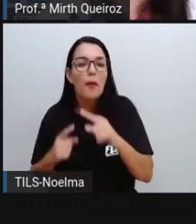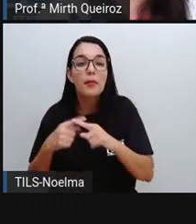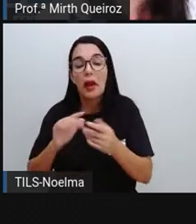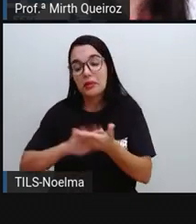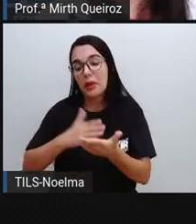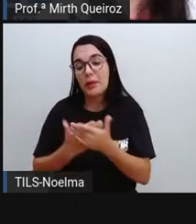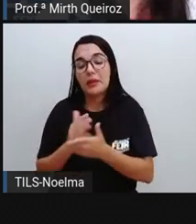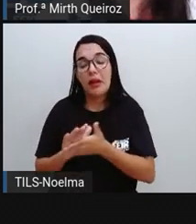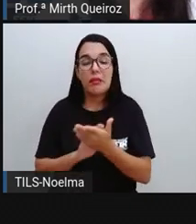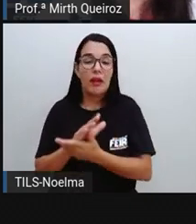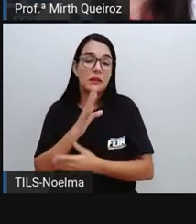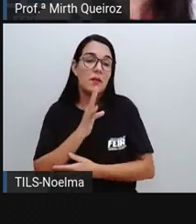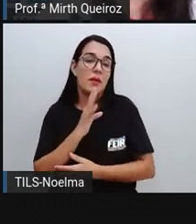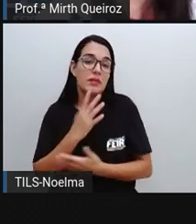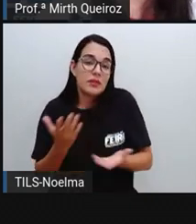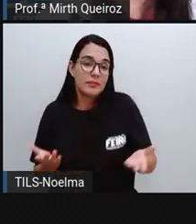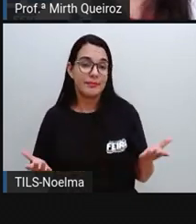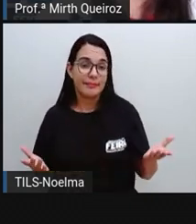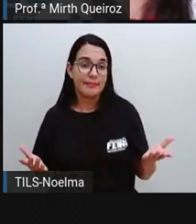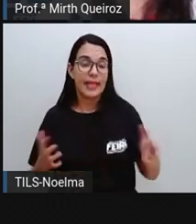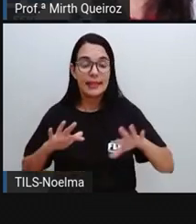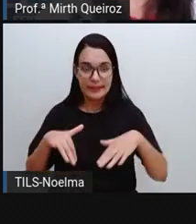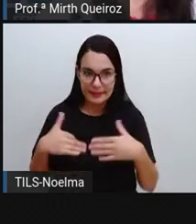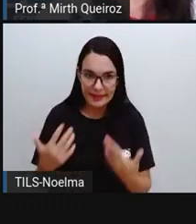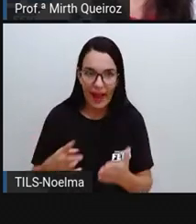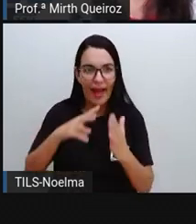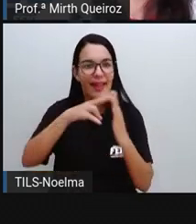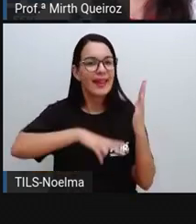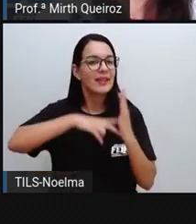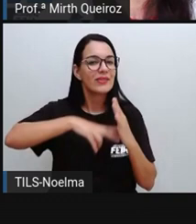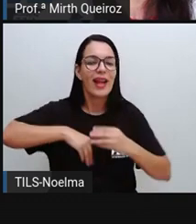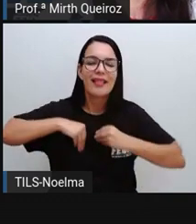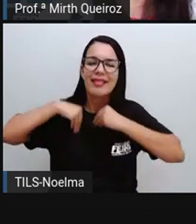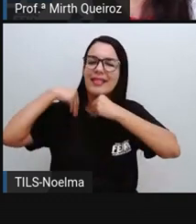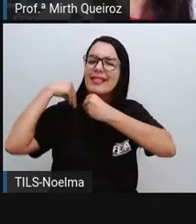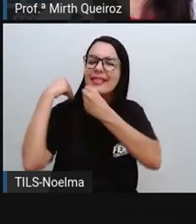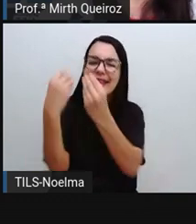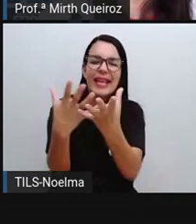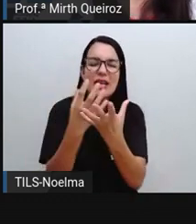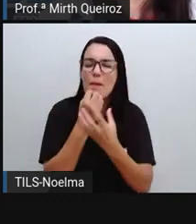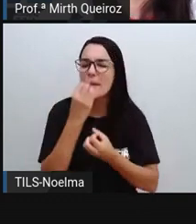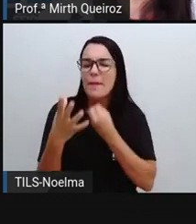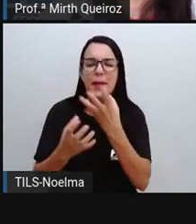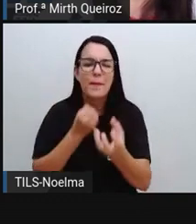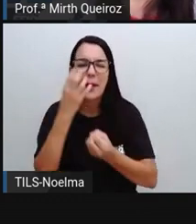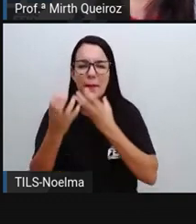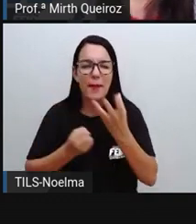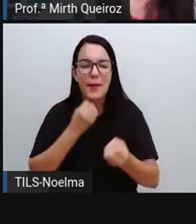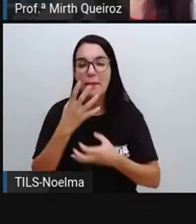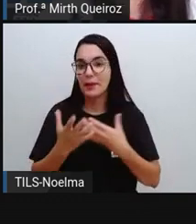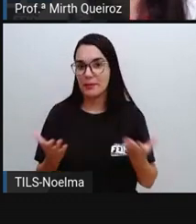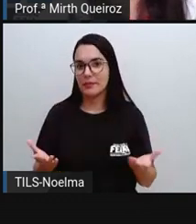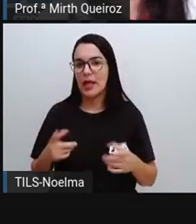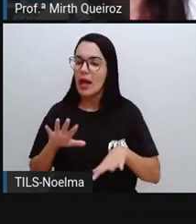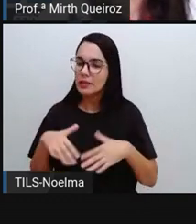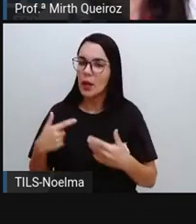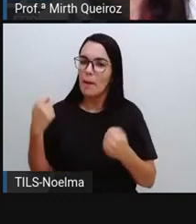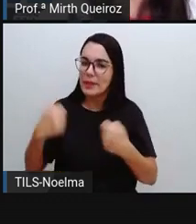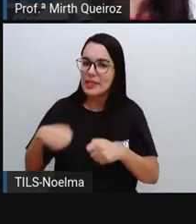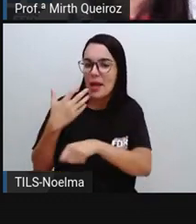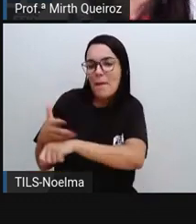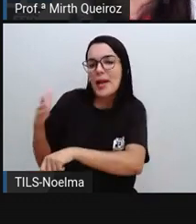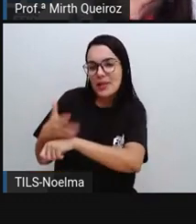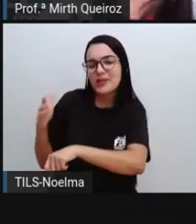que vê. Então, a leitura, ela traz inúmeros benefícios para a gente. Então, por que não praticar a